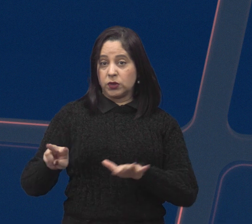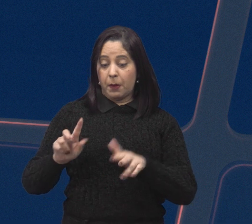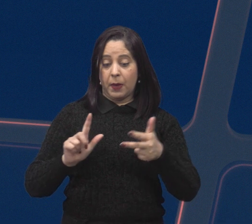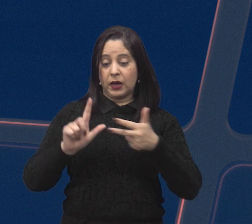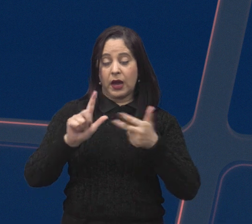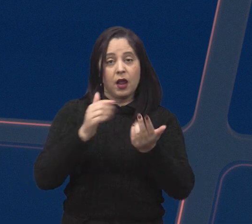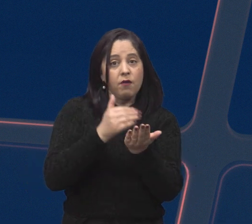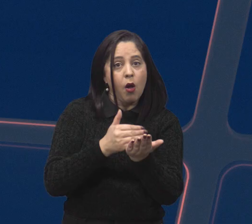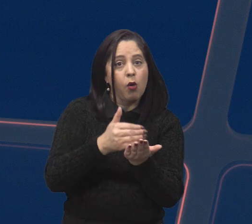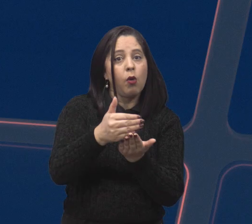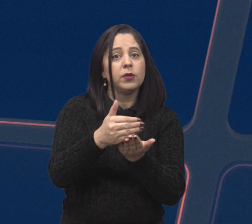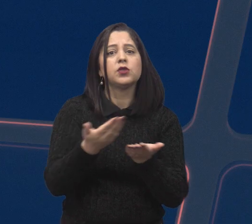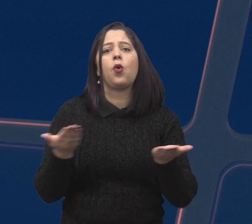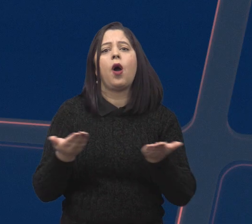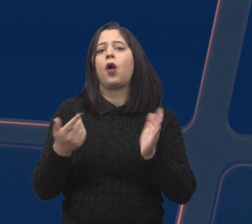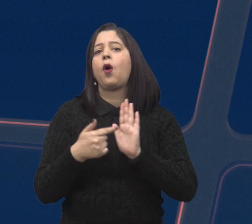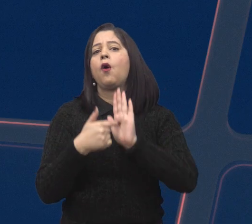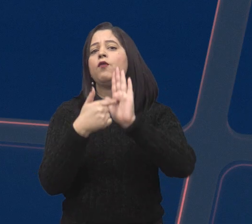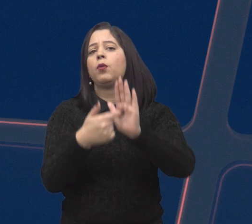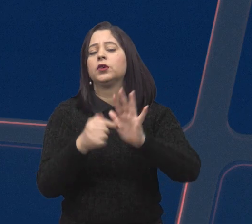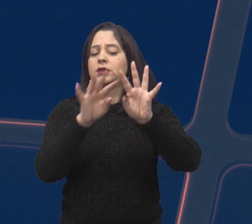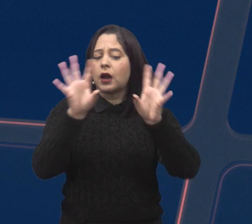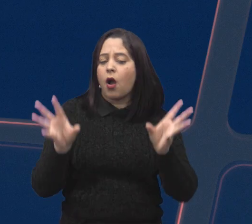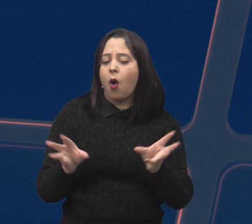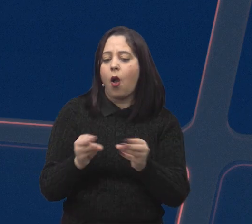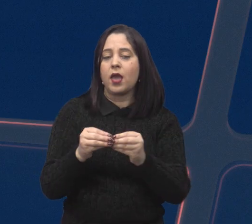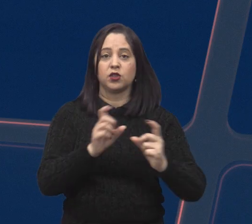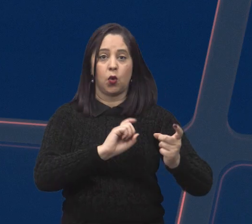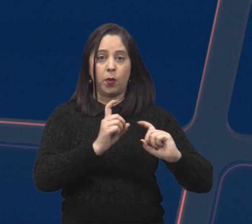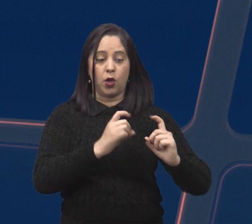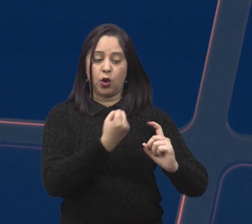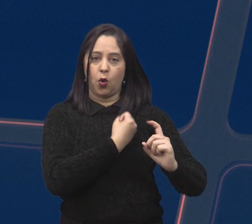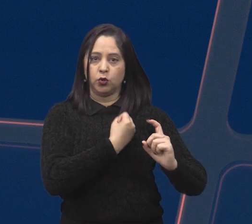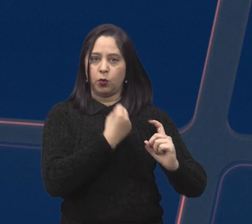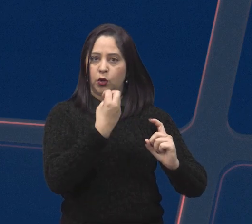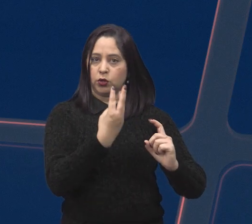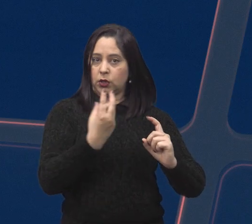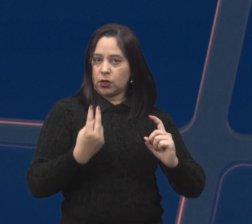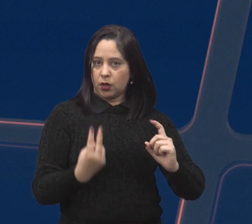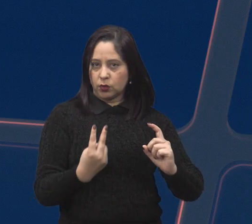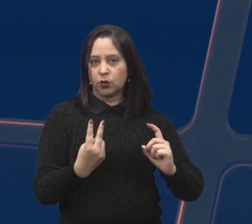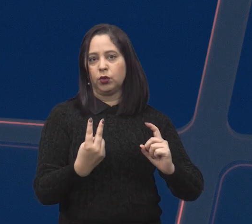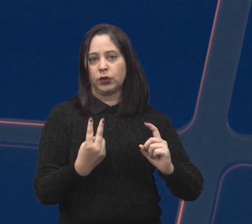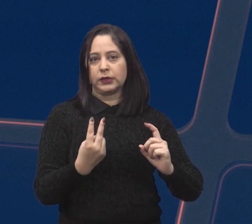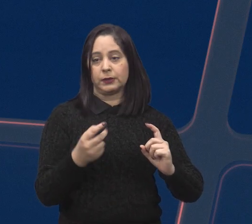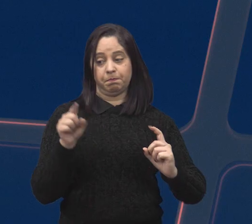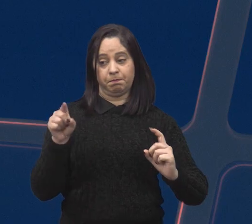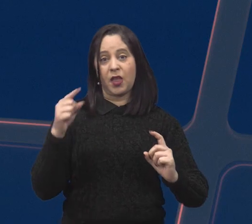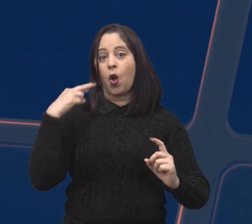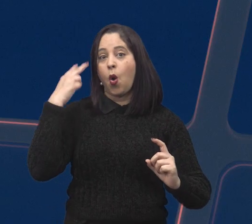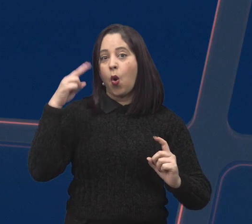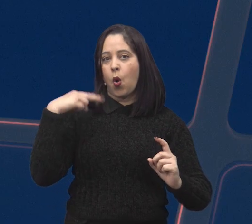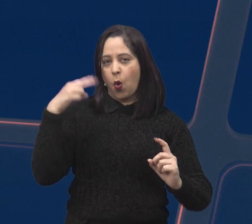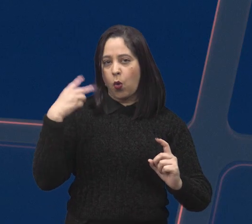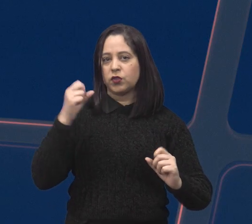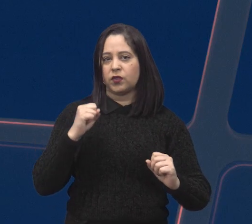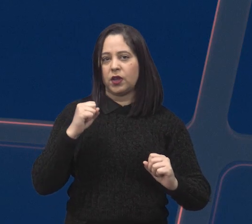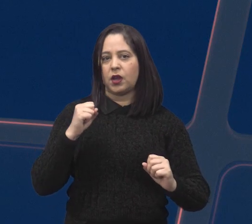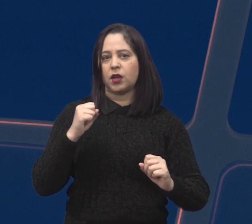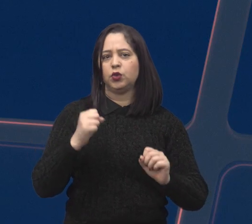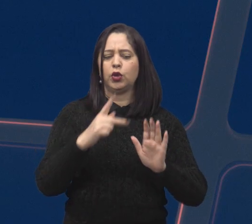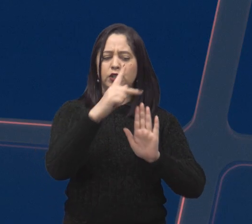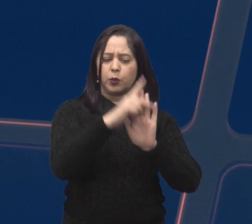A gente começa o Semana Legislativa com um balanço da 32ª sessão do ano realizada